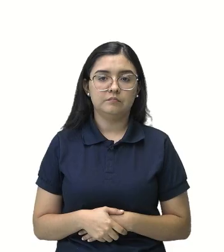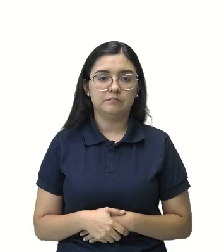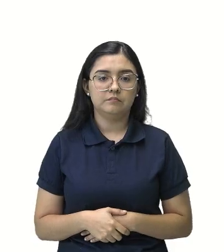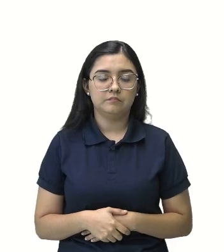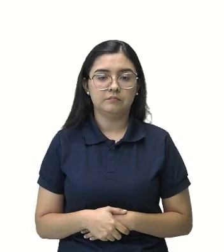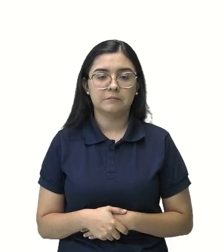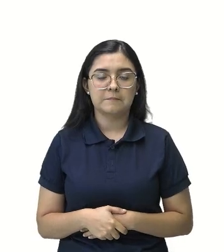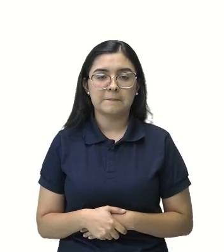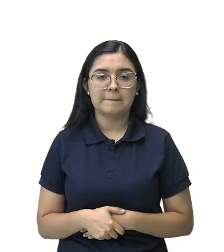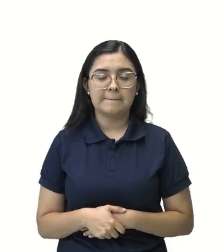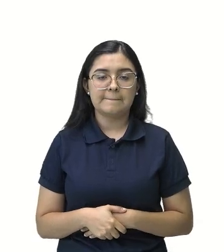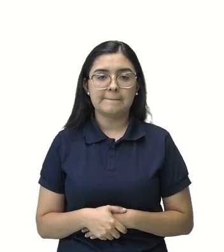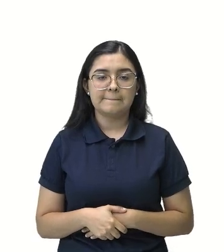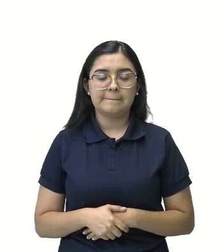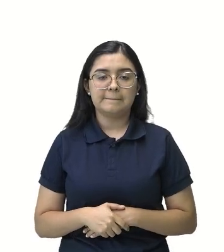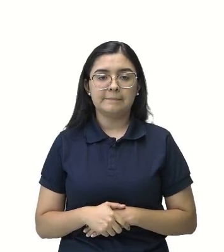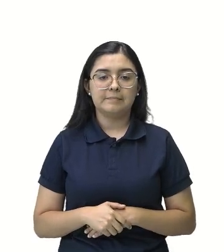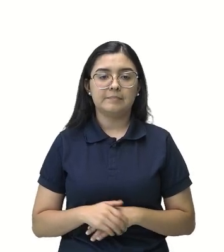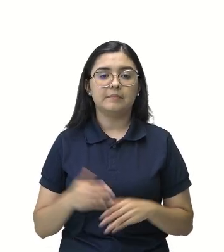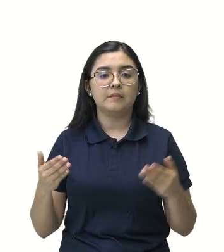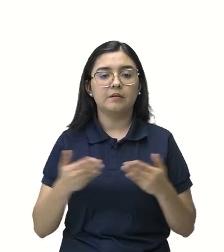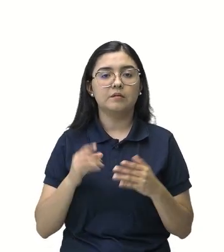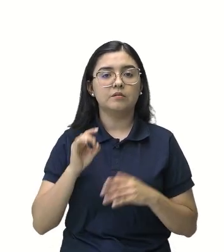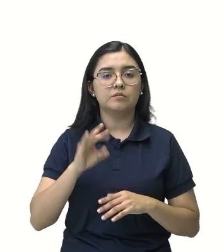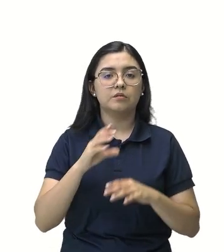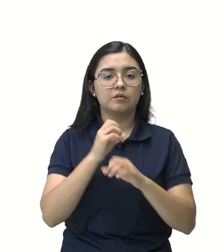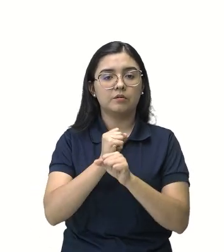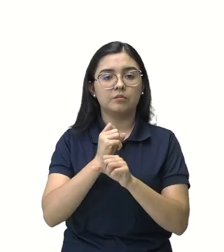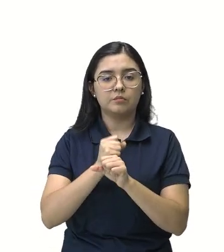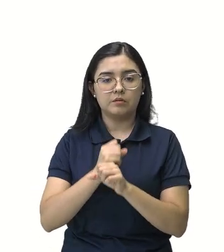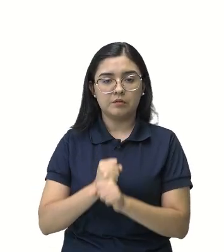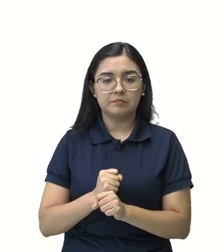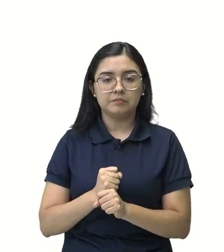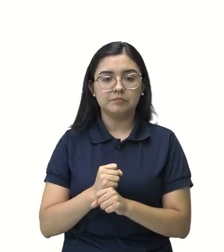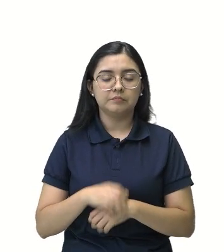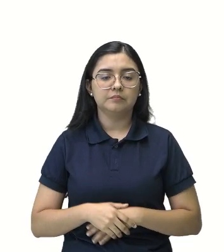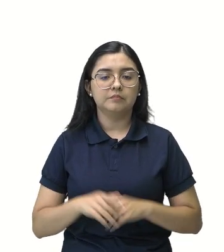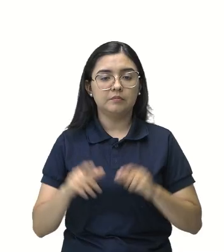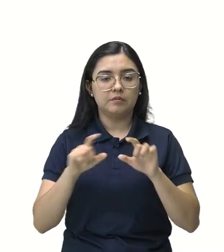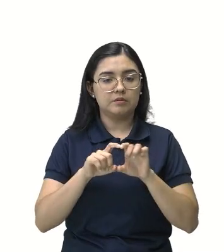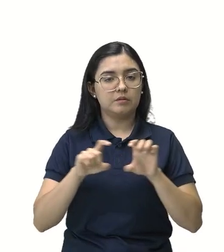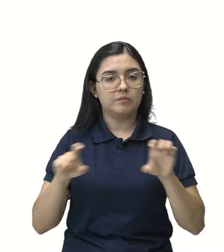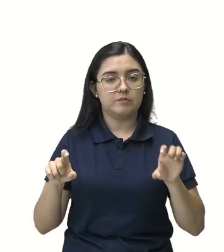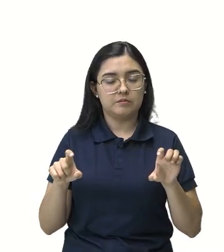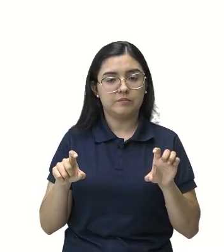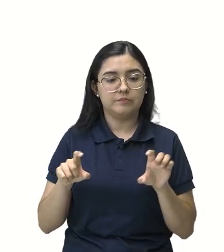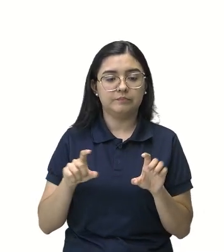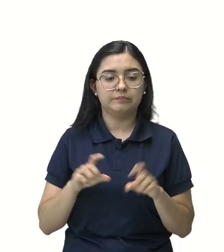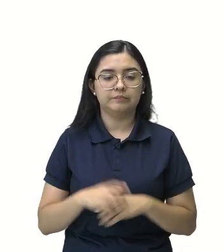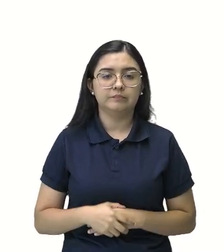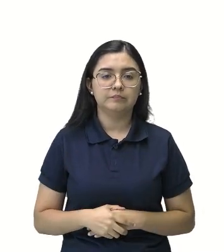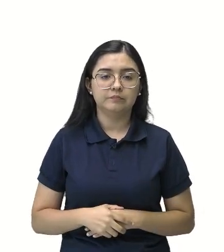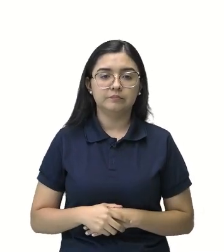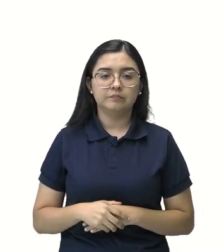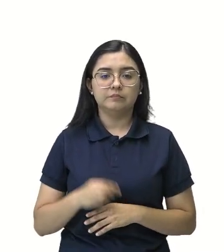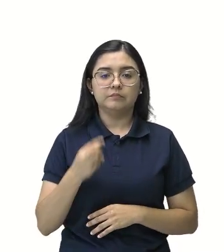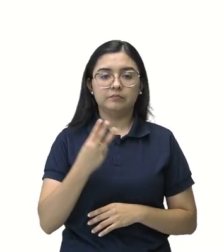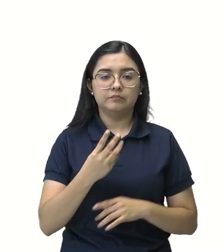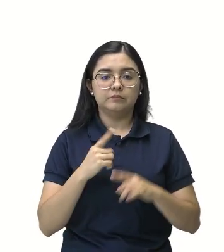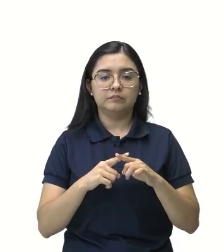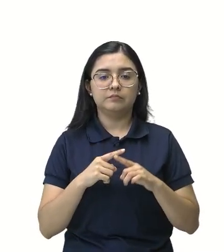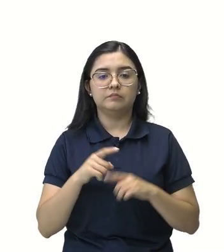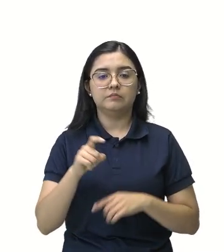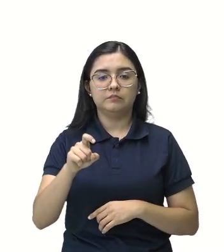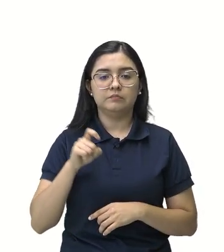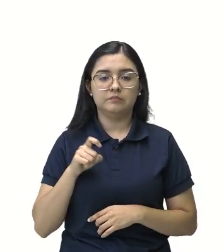Tudo certo? E agora basta a gente resolver a nossa equaçãozinha, né? Então, 3 vezes x, número